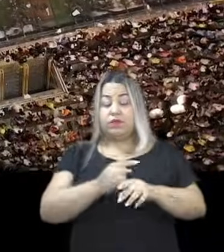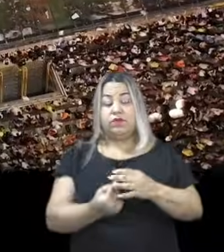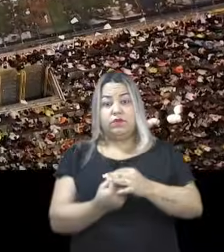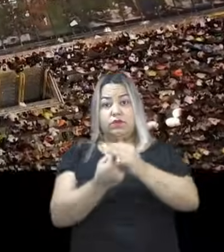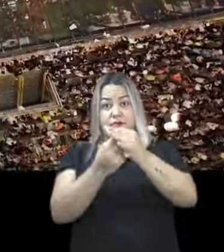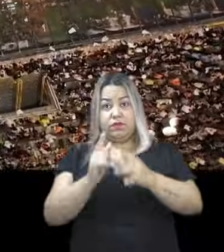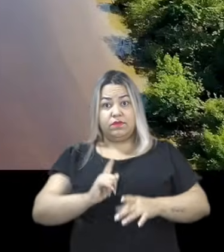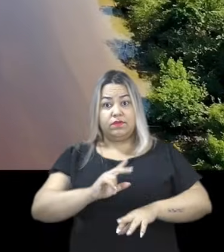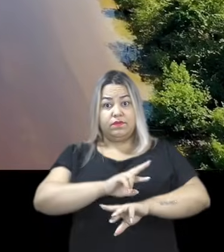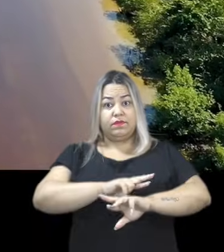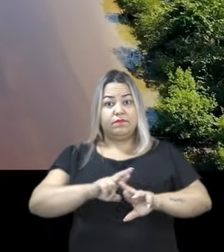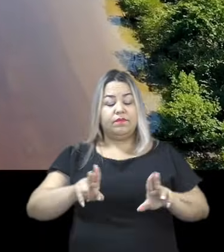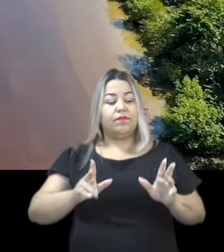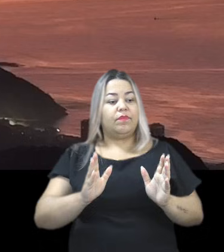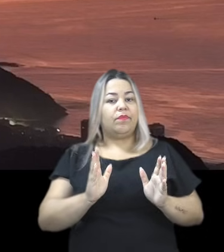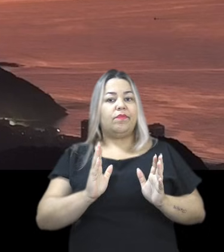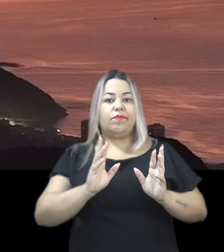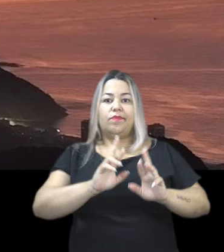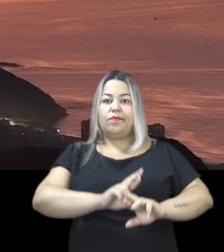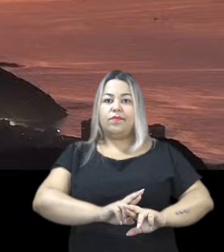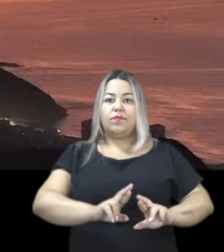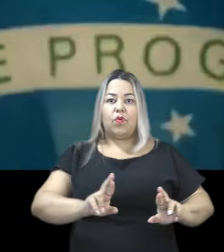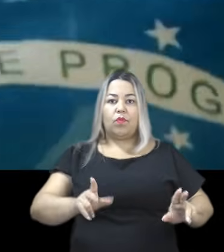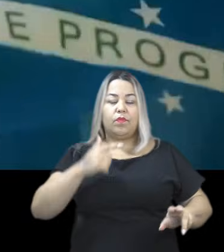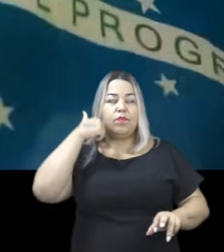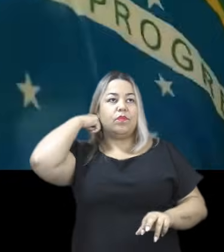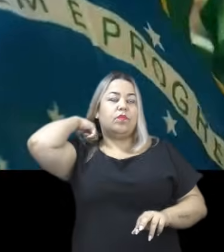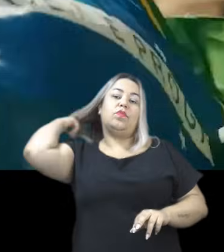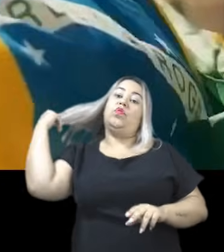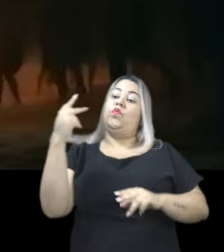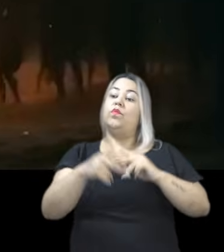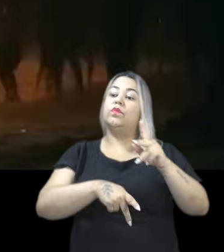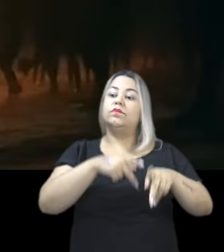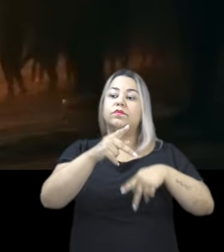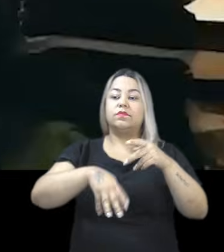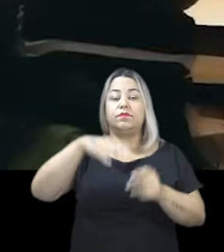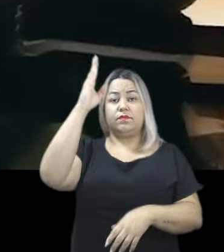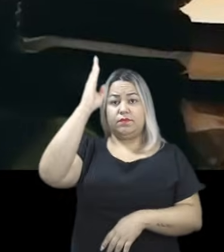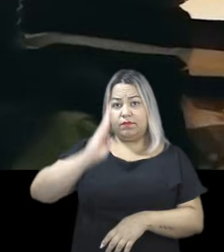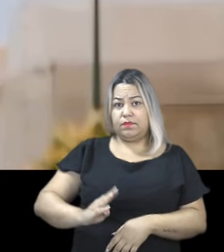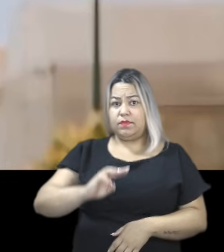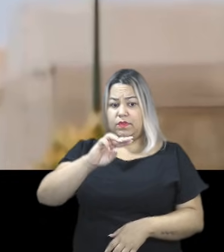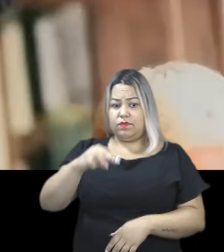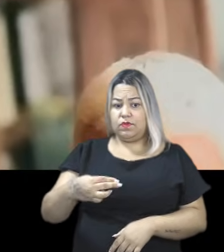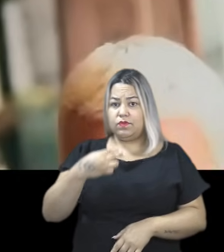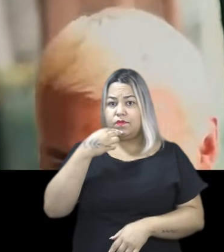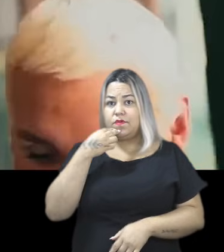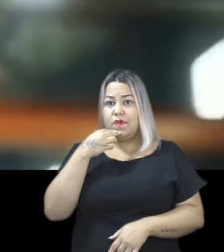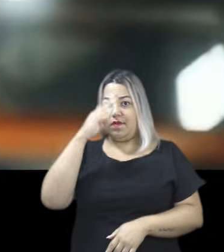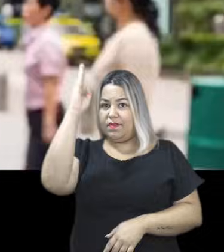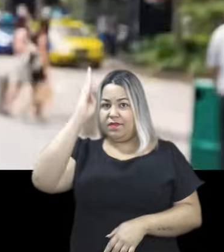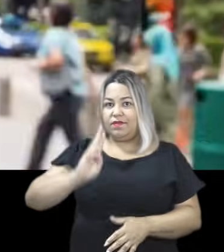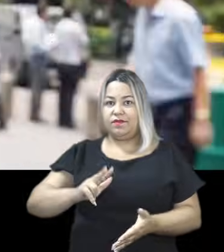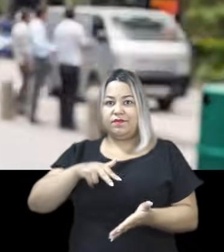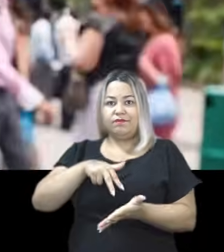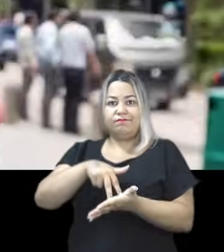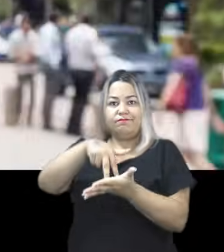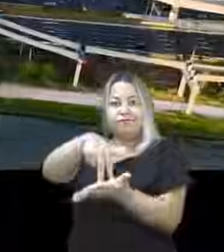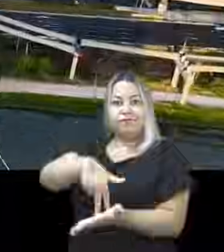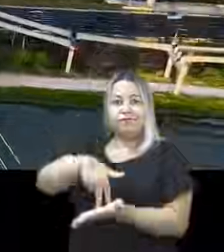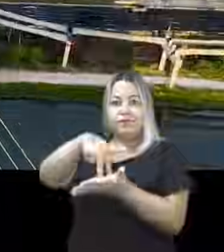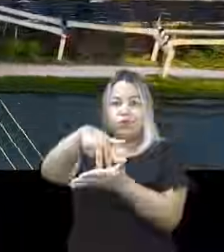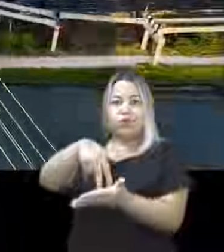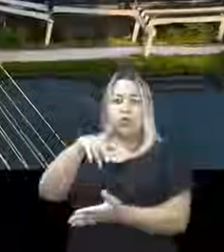diversidade, riqueza e seu maior diferencial, o povo brasileiro. Milhões de brasileiros e brasileiras que acordam